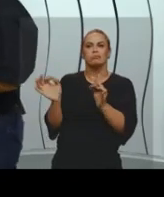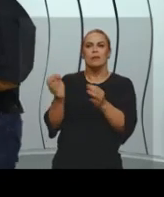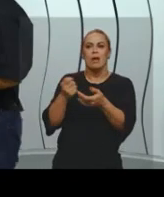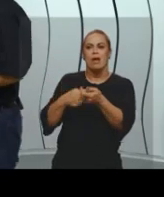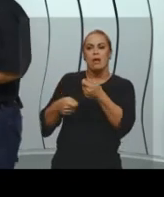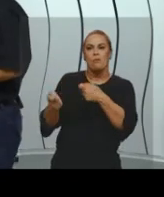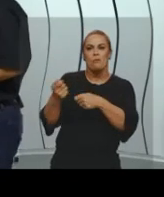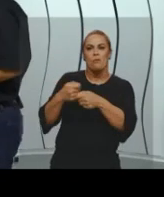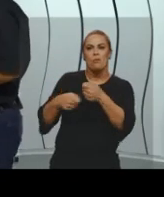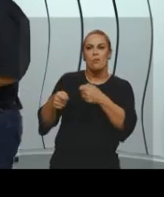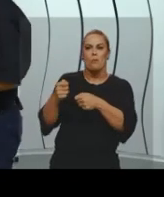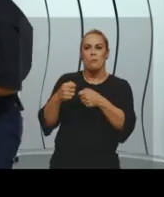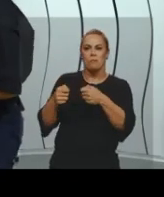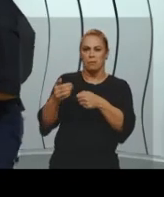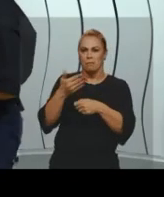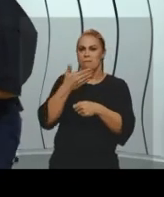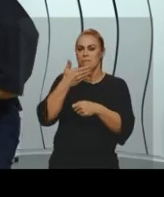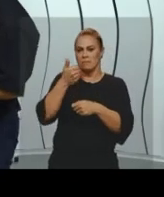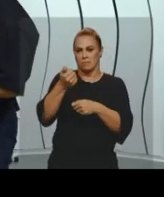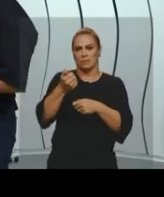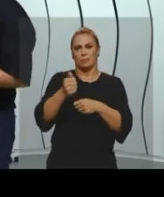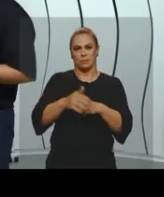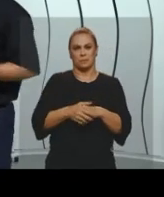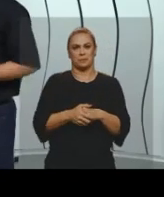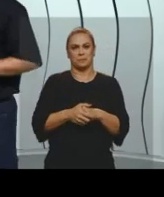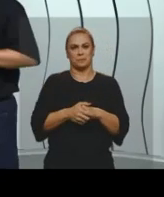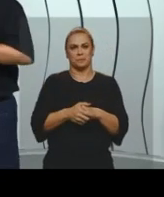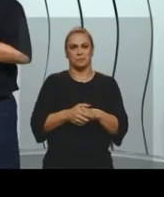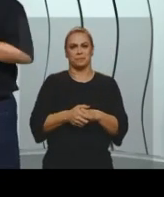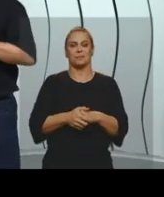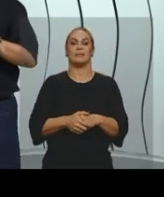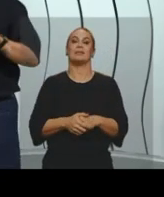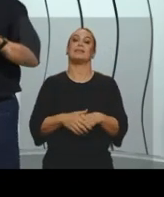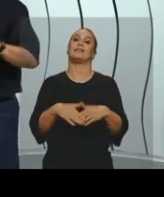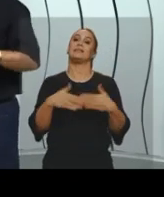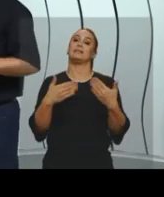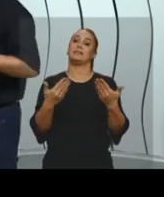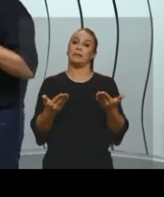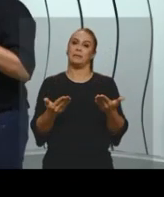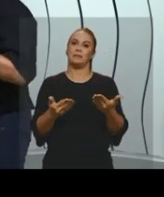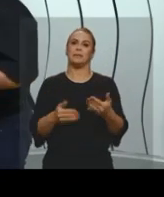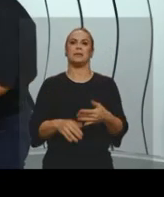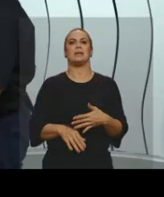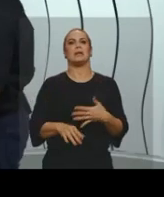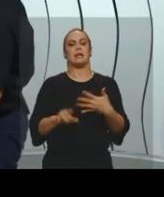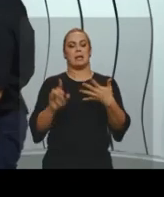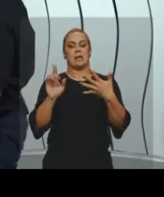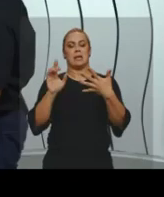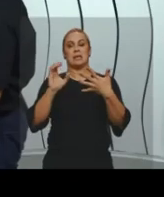desigual. Certinho? Então, CDIE, esqueçam.